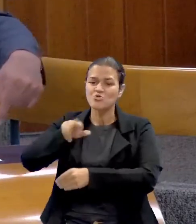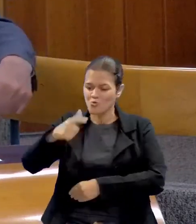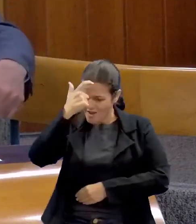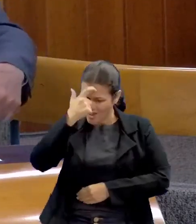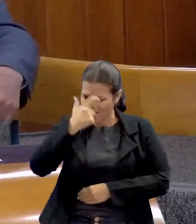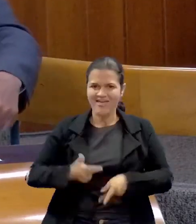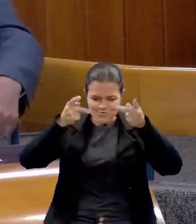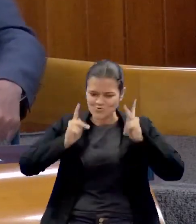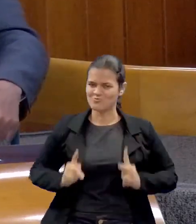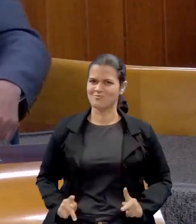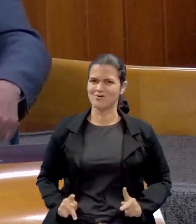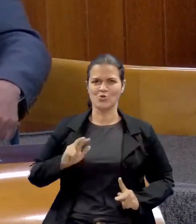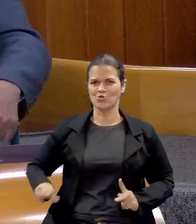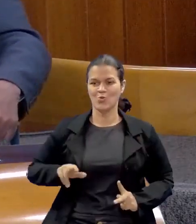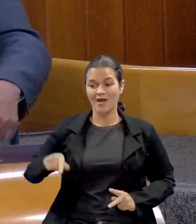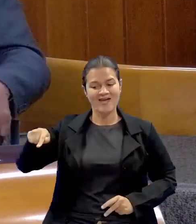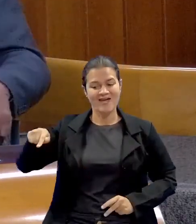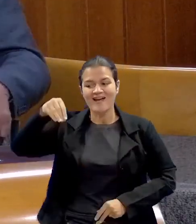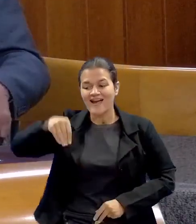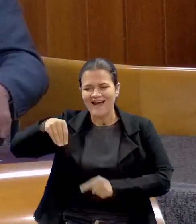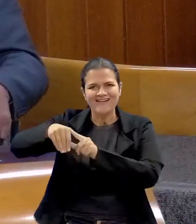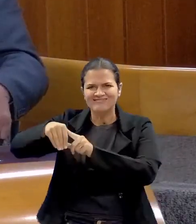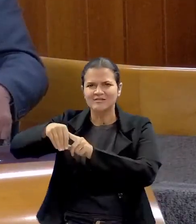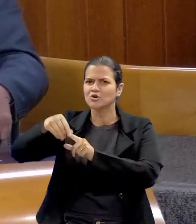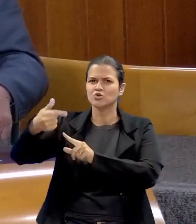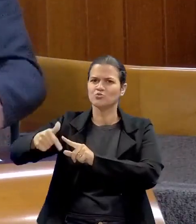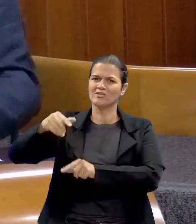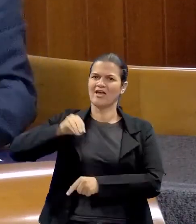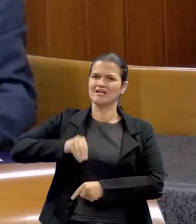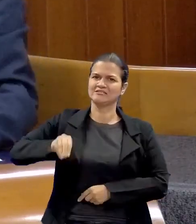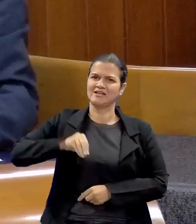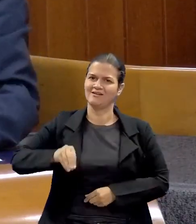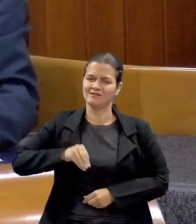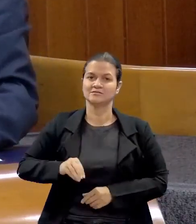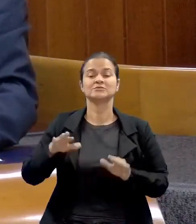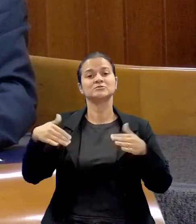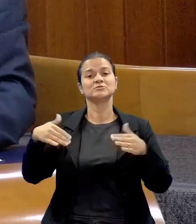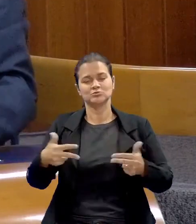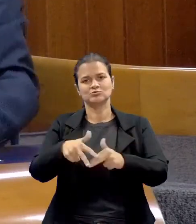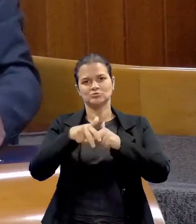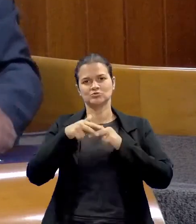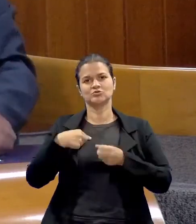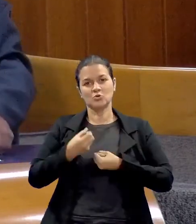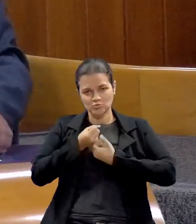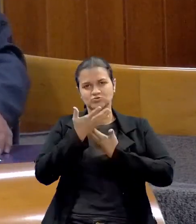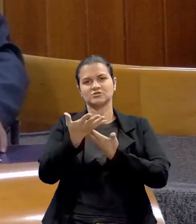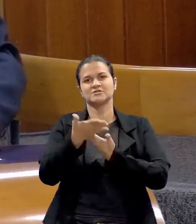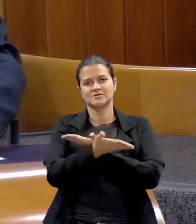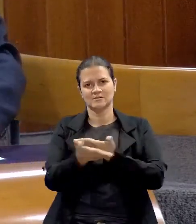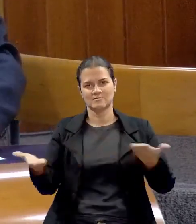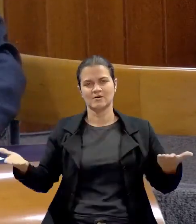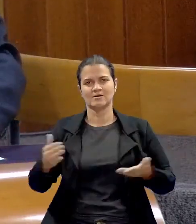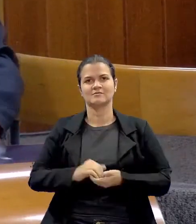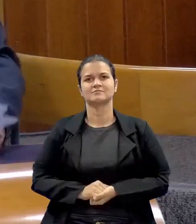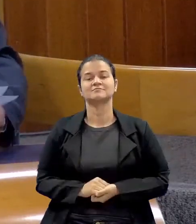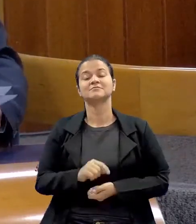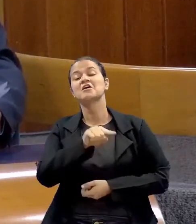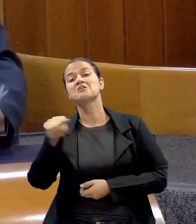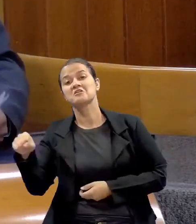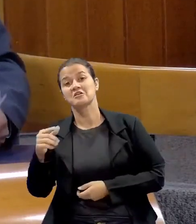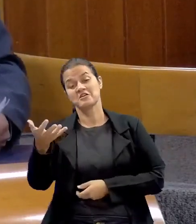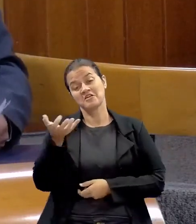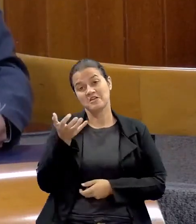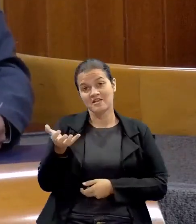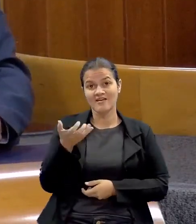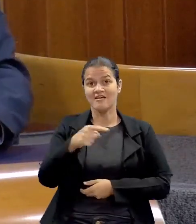humano. Não é vereador, não tem salário. Portanto, fica aqui o meu desabafo. Para aqueles que gostaram e